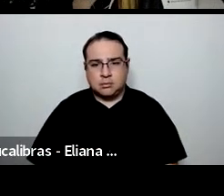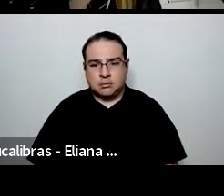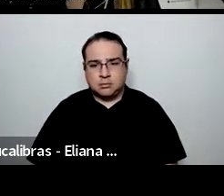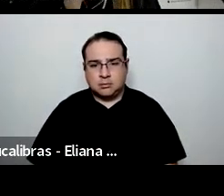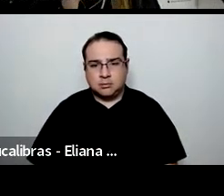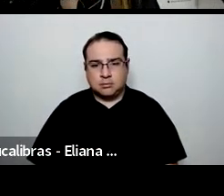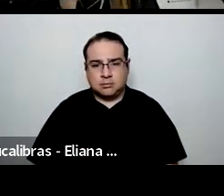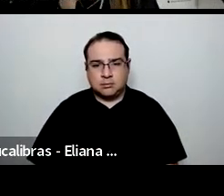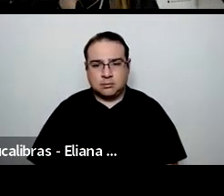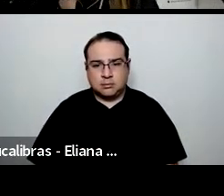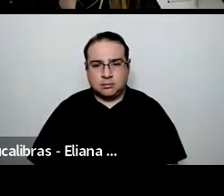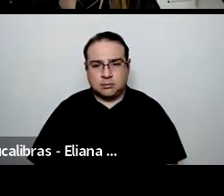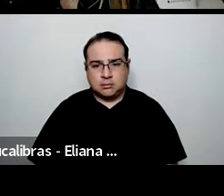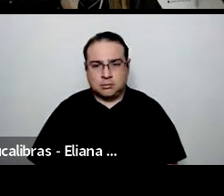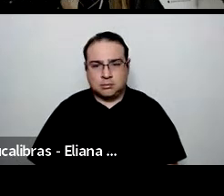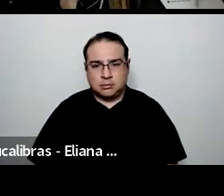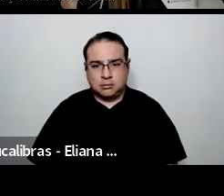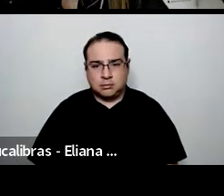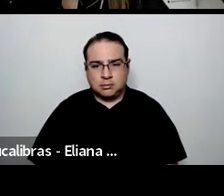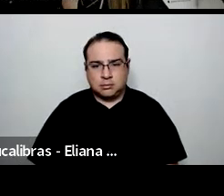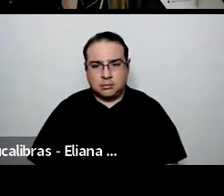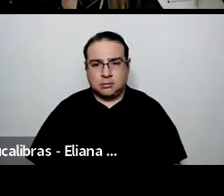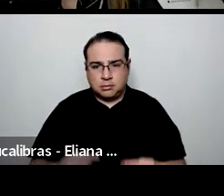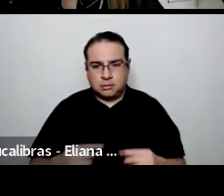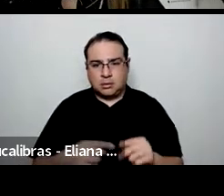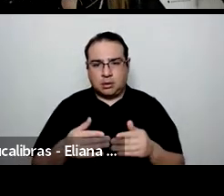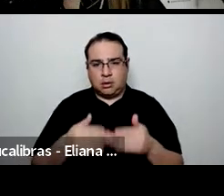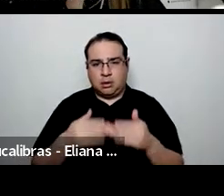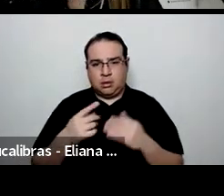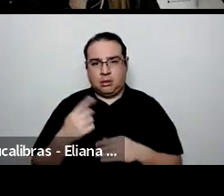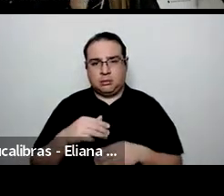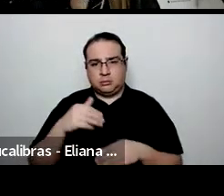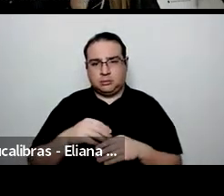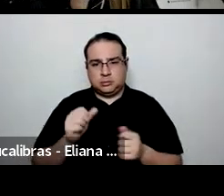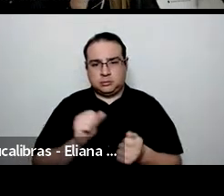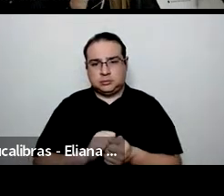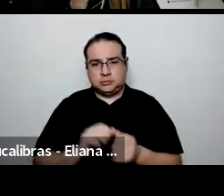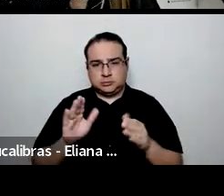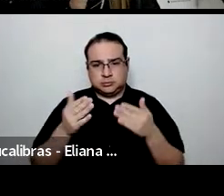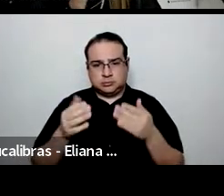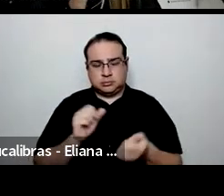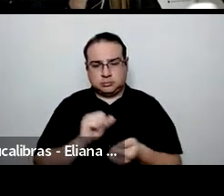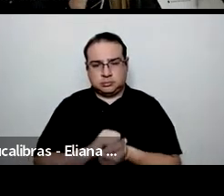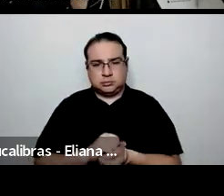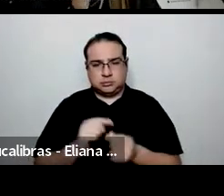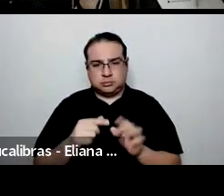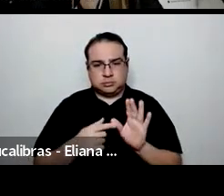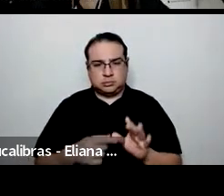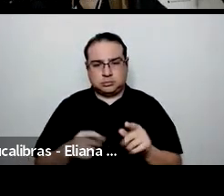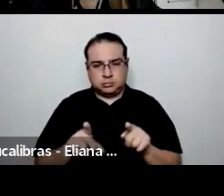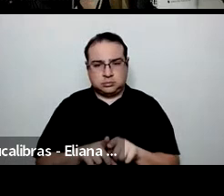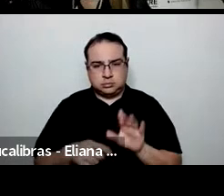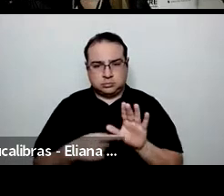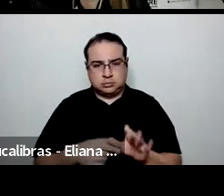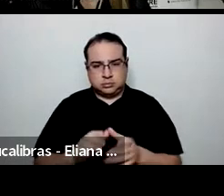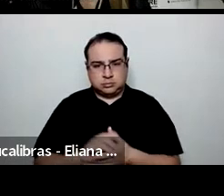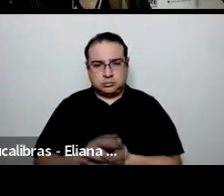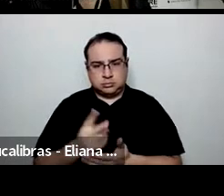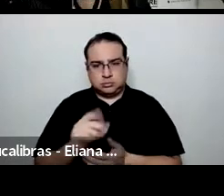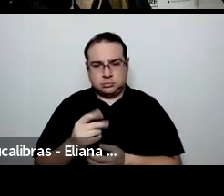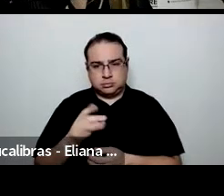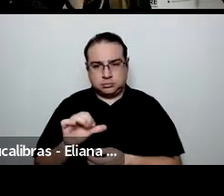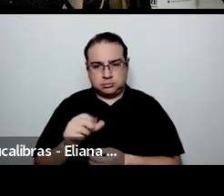com a ação se fundamenta ela traz por causa de pedir um fato específico alega que durante a campanha eleitoral de